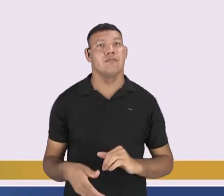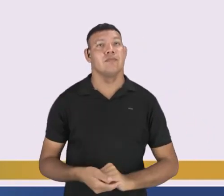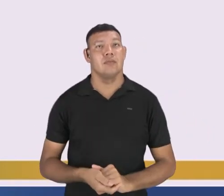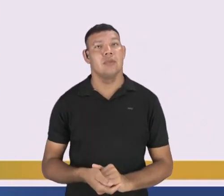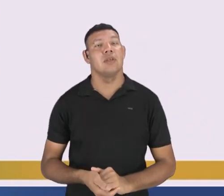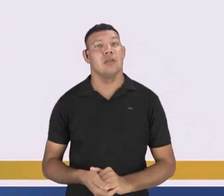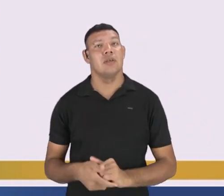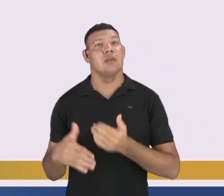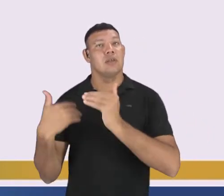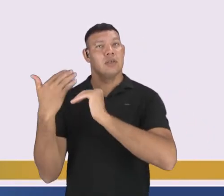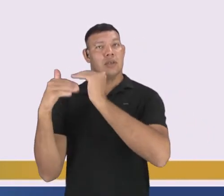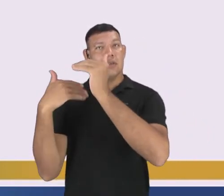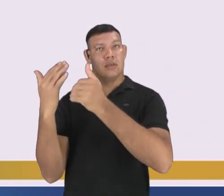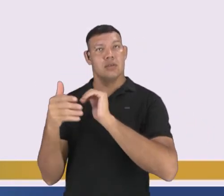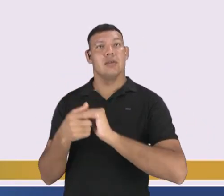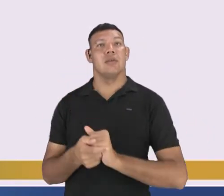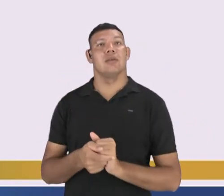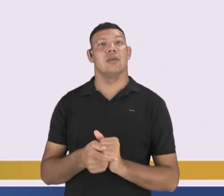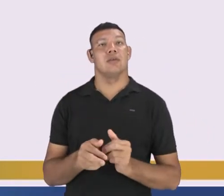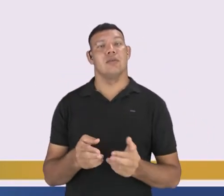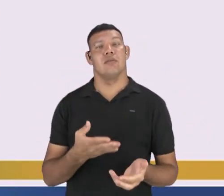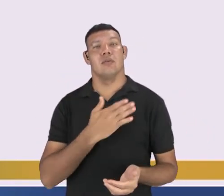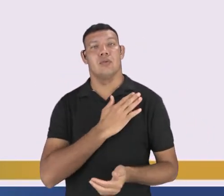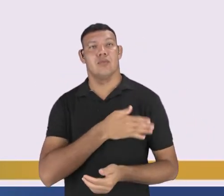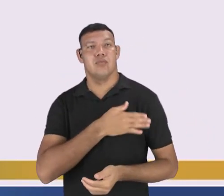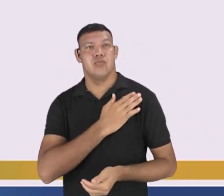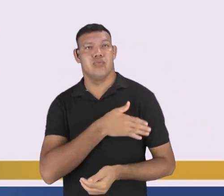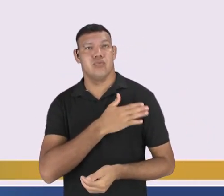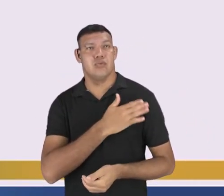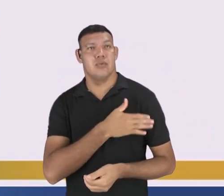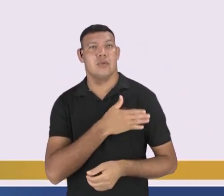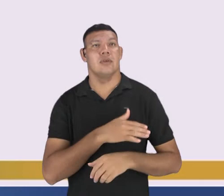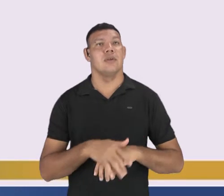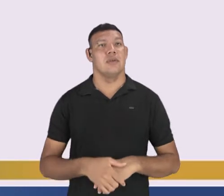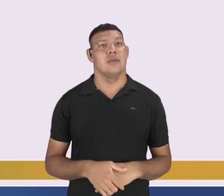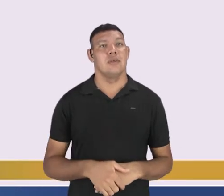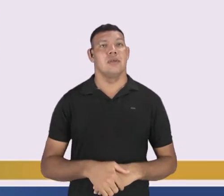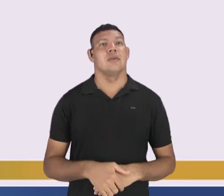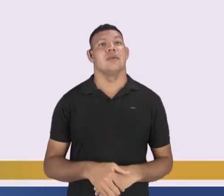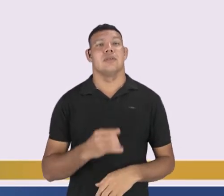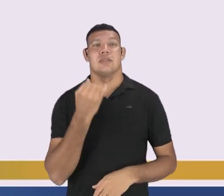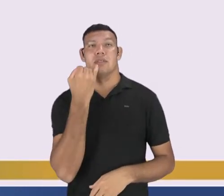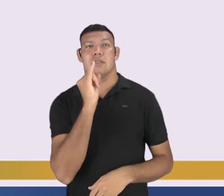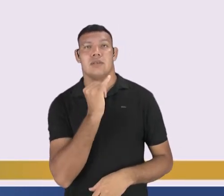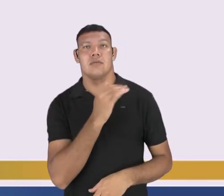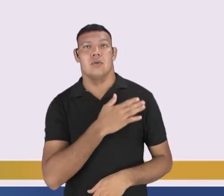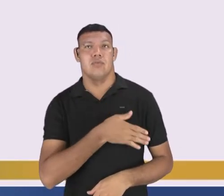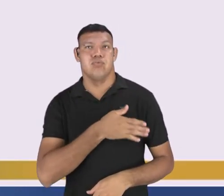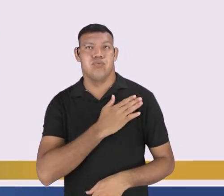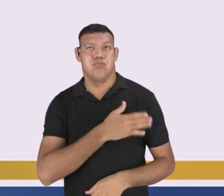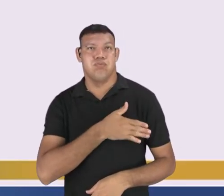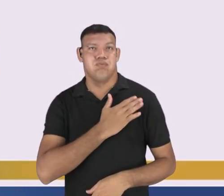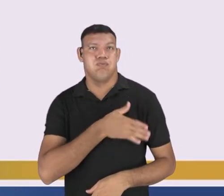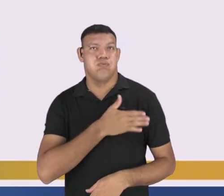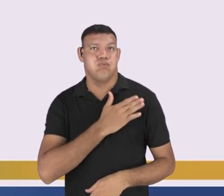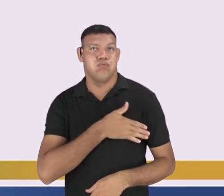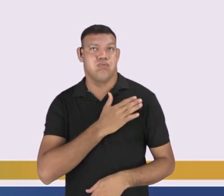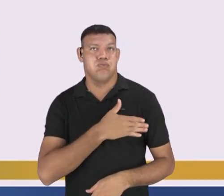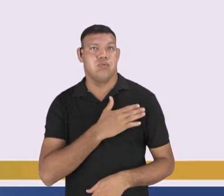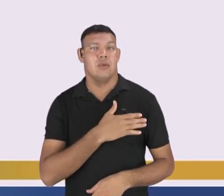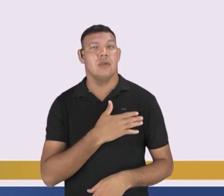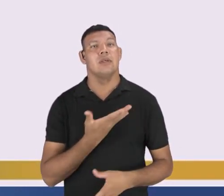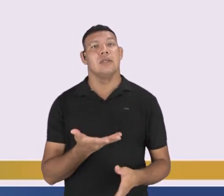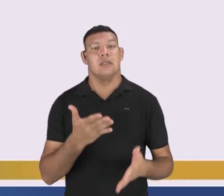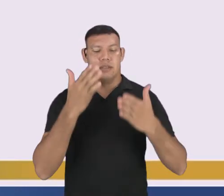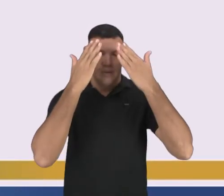quando a tireoide funciona de forma exagerada, ele acelera todo o metabolismo. O coração ele bate mais acelerado, a temperatura do